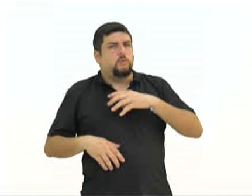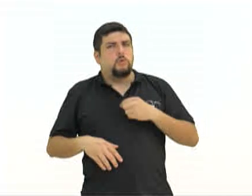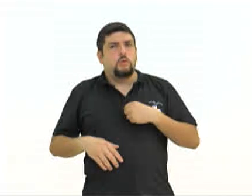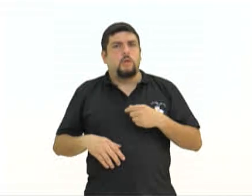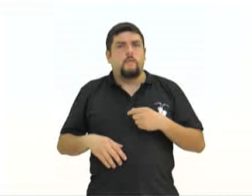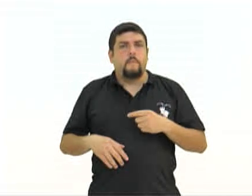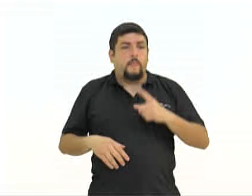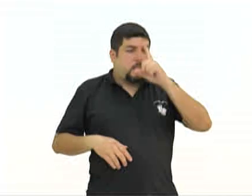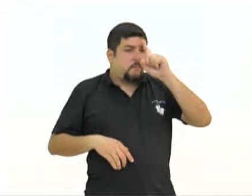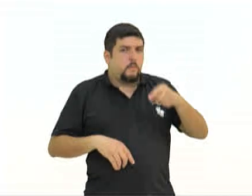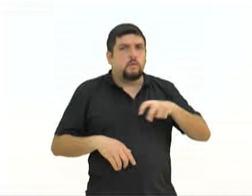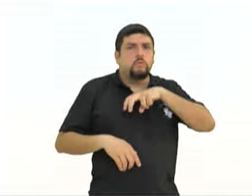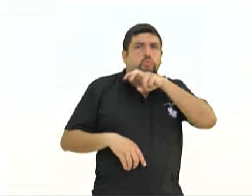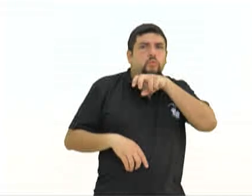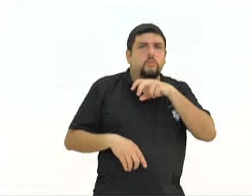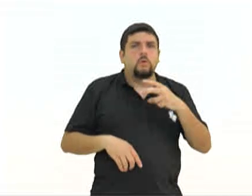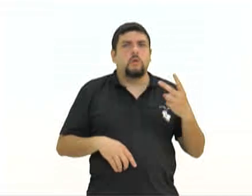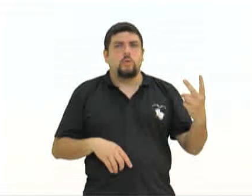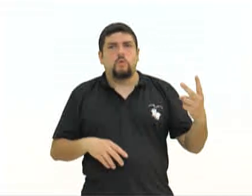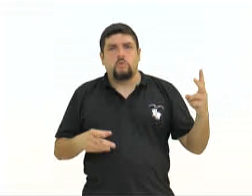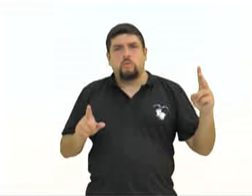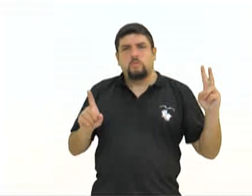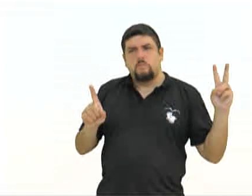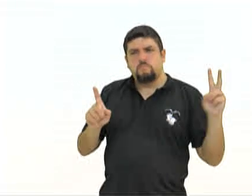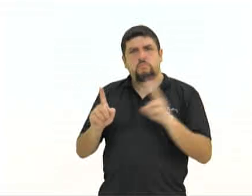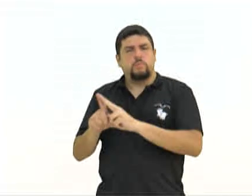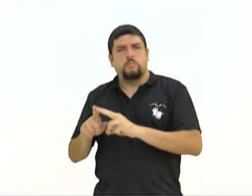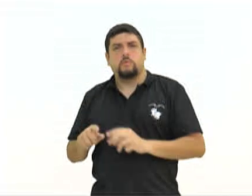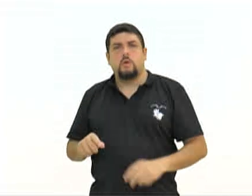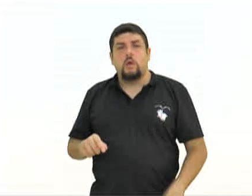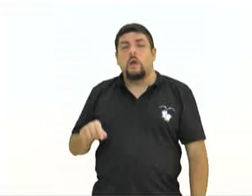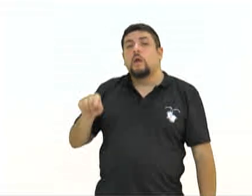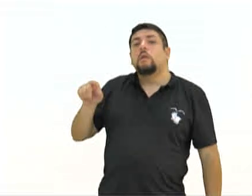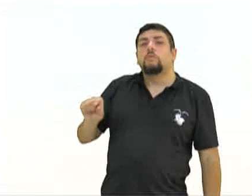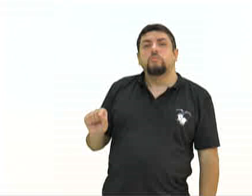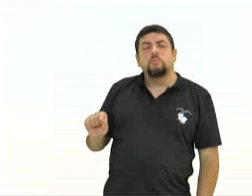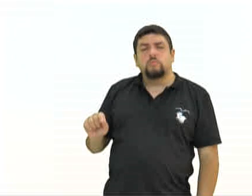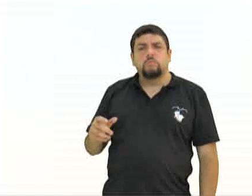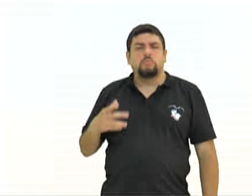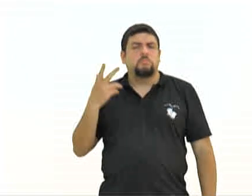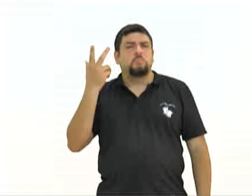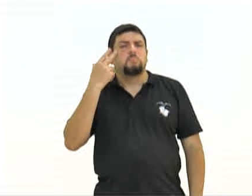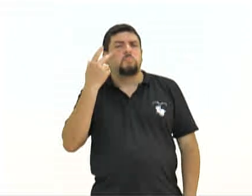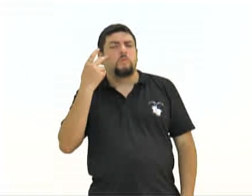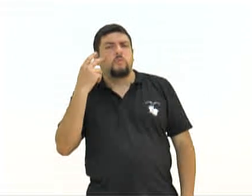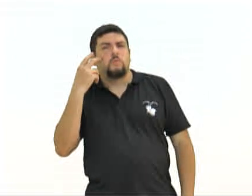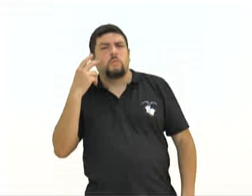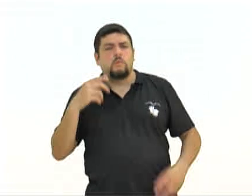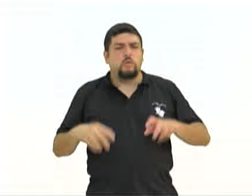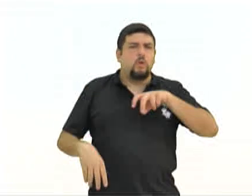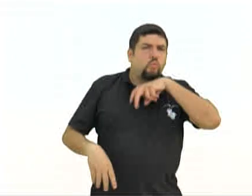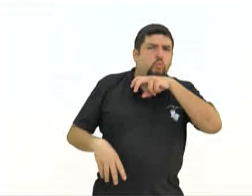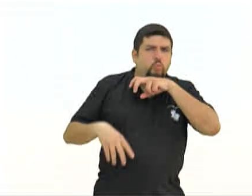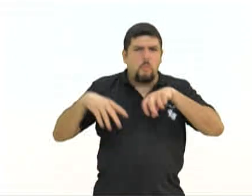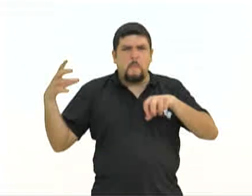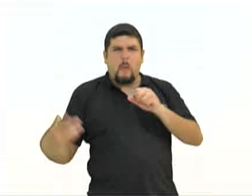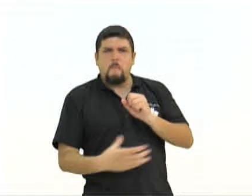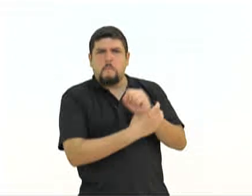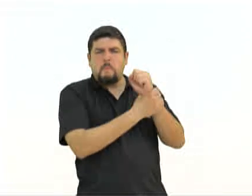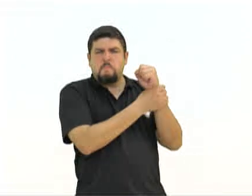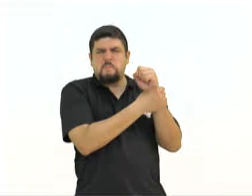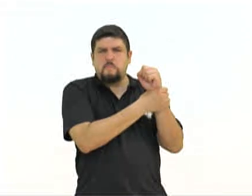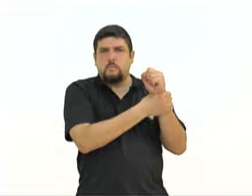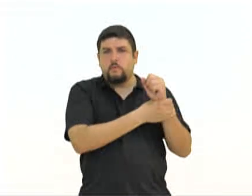o recém-nascido. Este, porém, sem grande esforço, estrangulou as cobras, mostrando desde